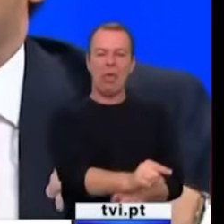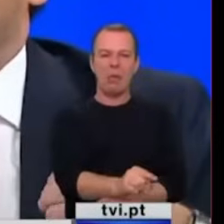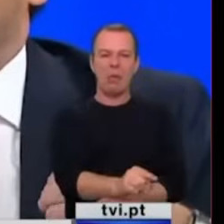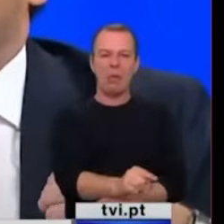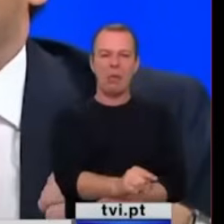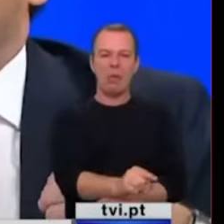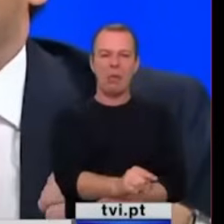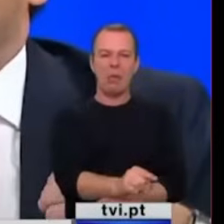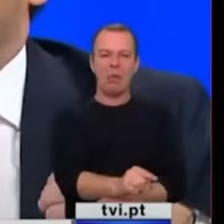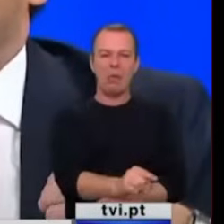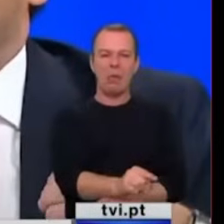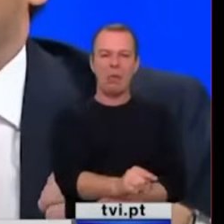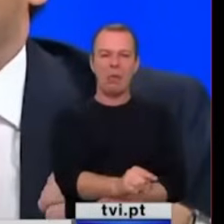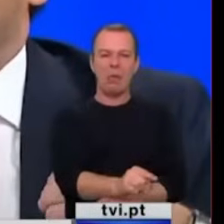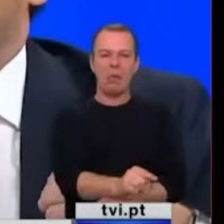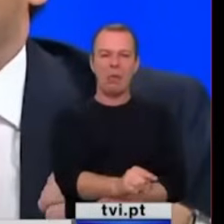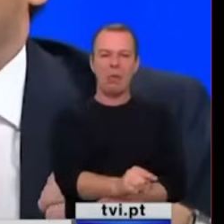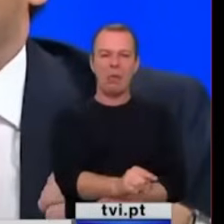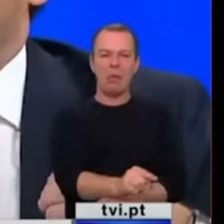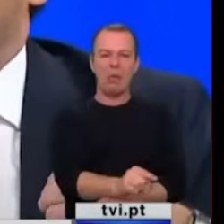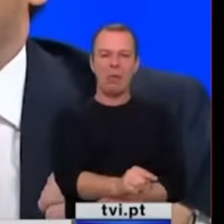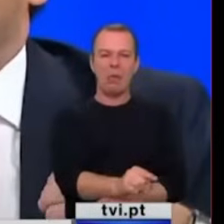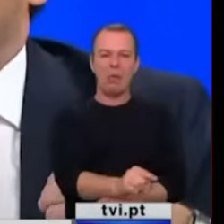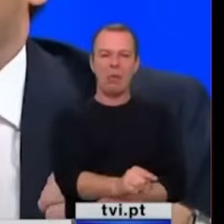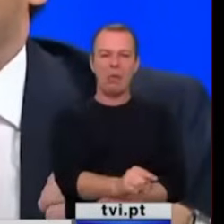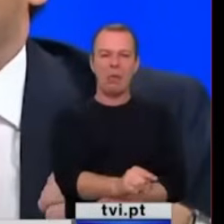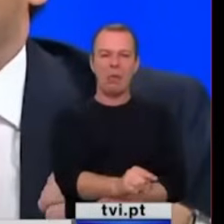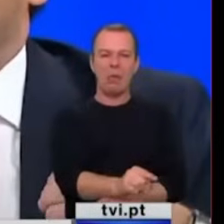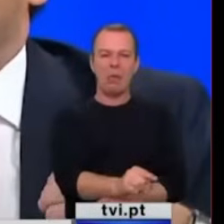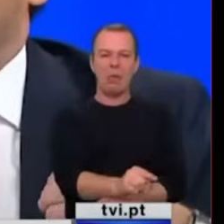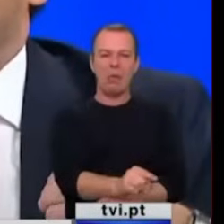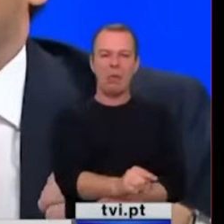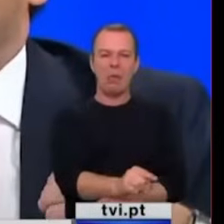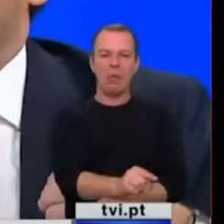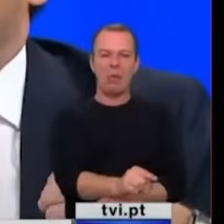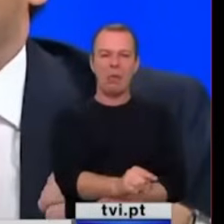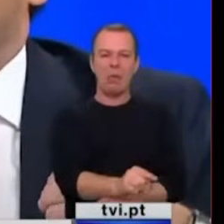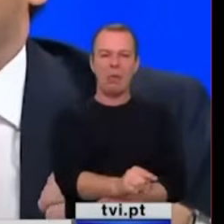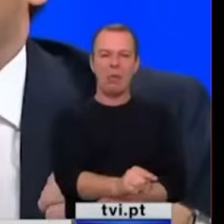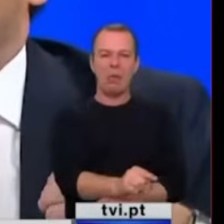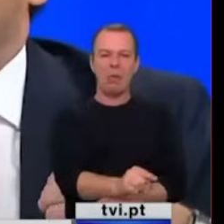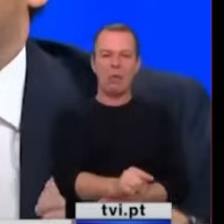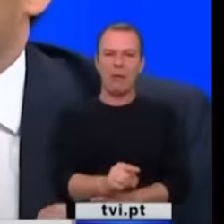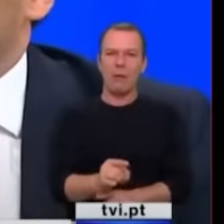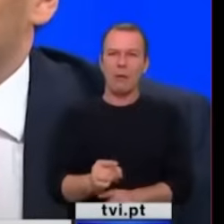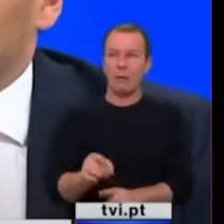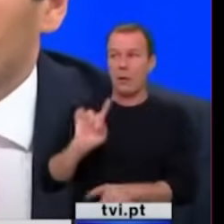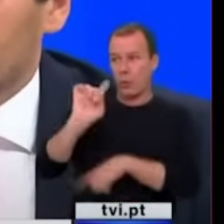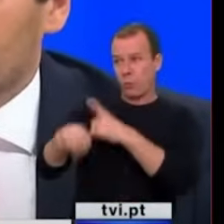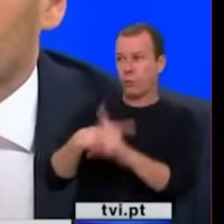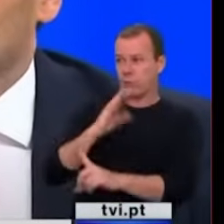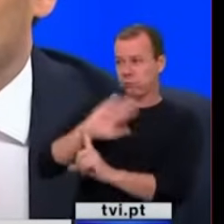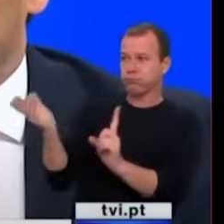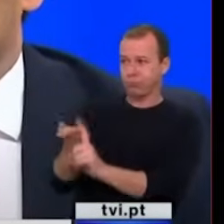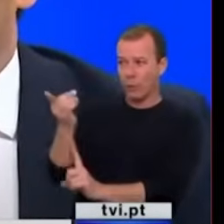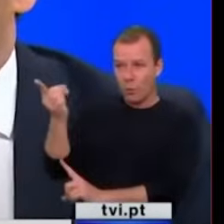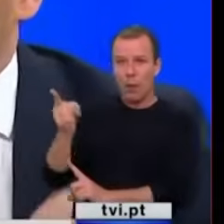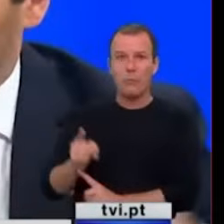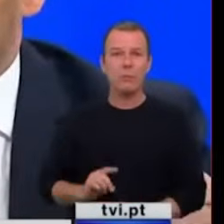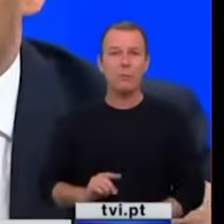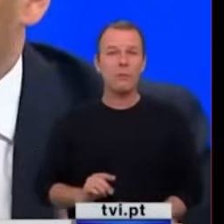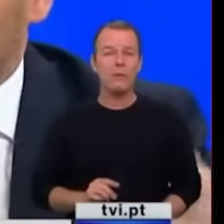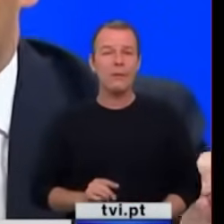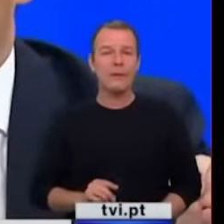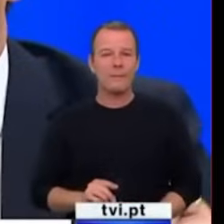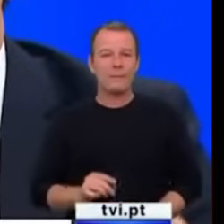pres chamar bandidos à pessoas tiraram foto ah foi isso já me lembro dessa situação quem não está ao lado da